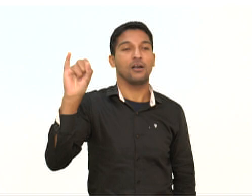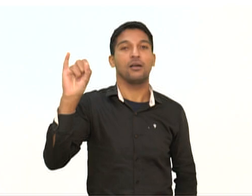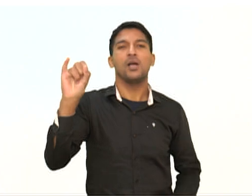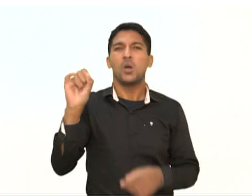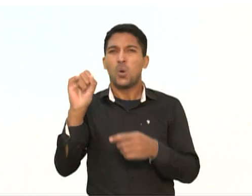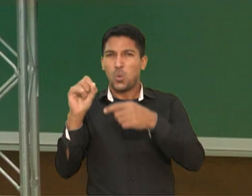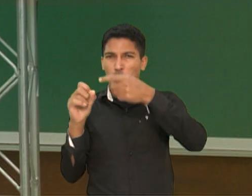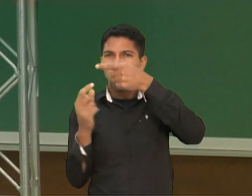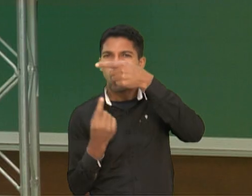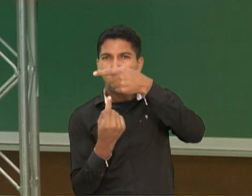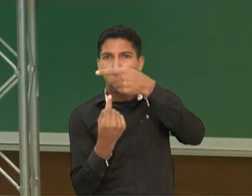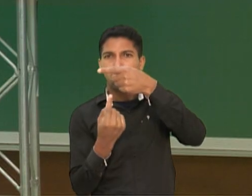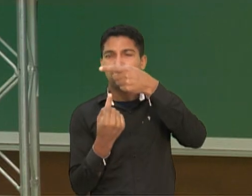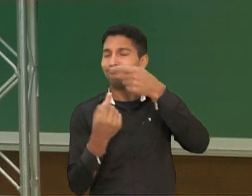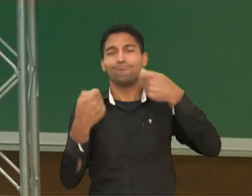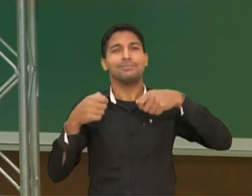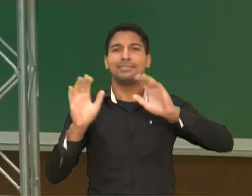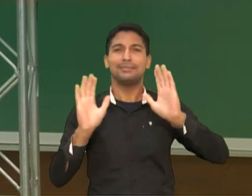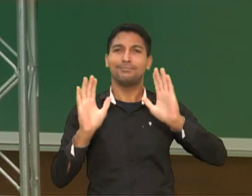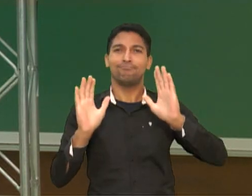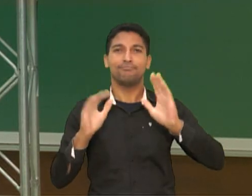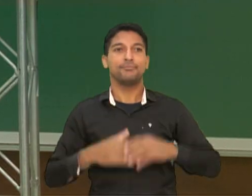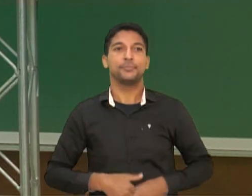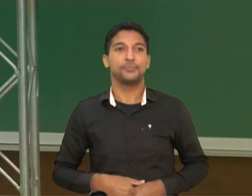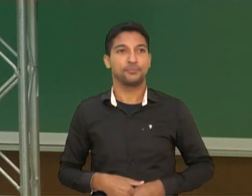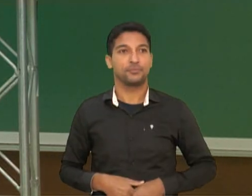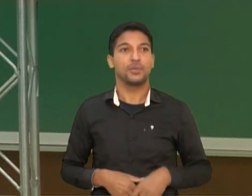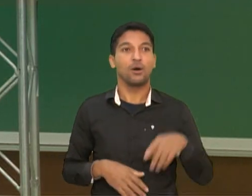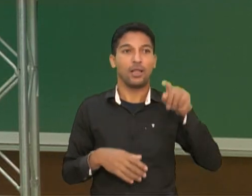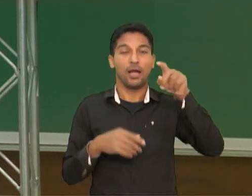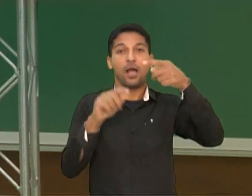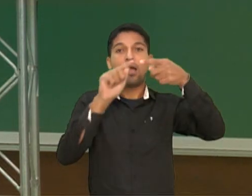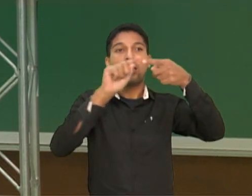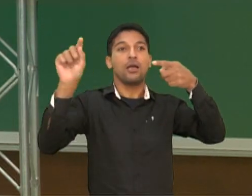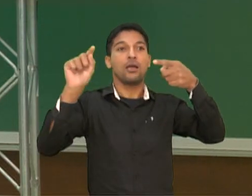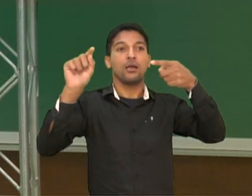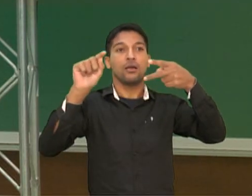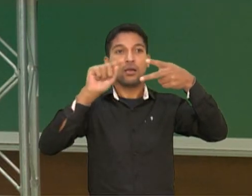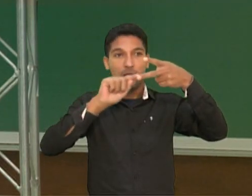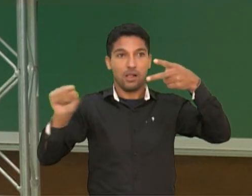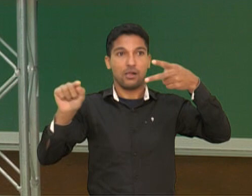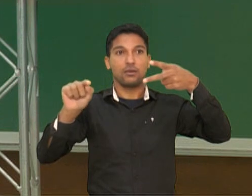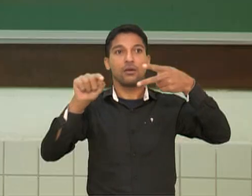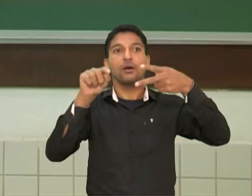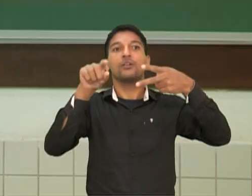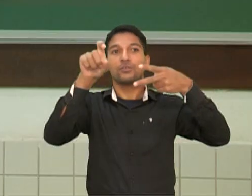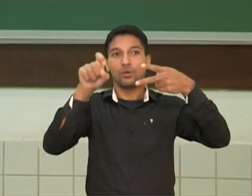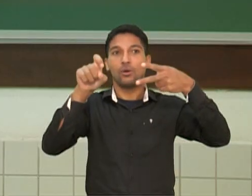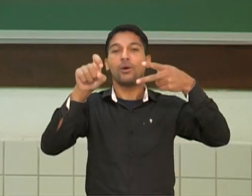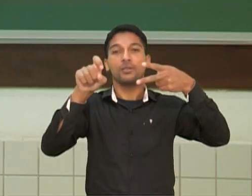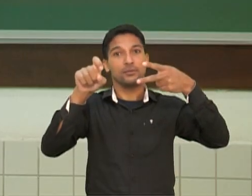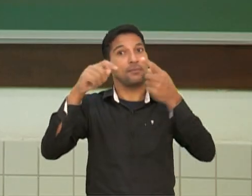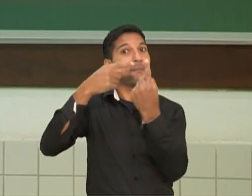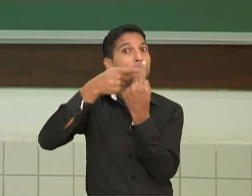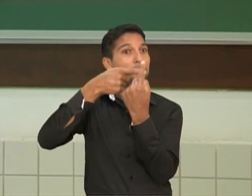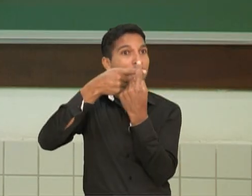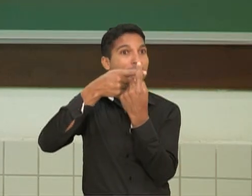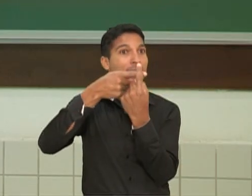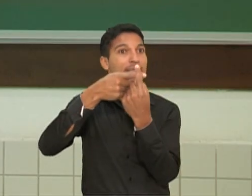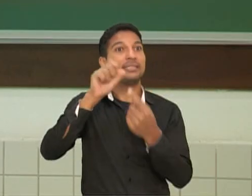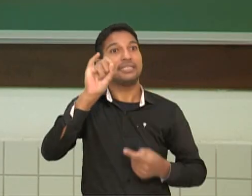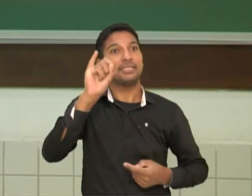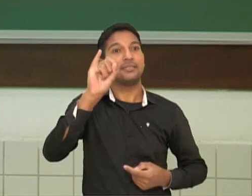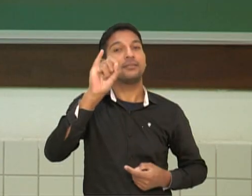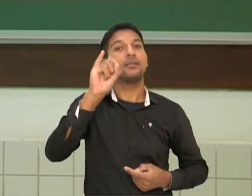a primeira e a segunda, 2 mais i, 2 menos i. São duas raízes que são números